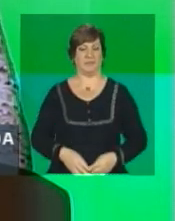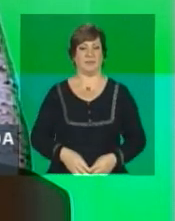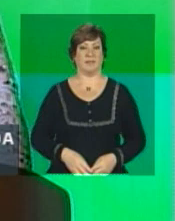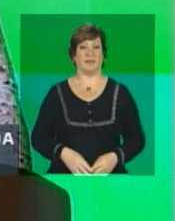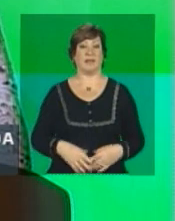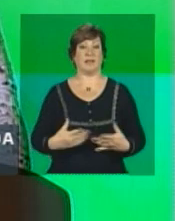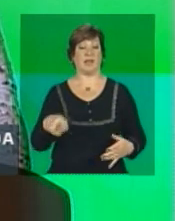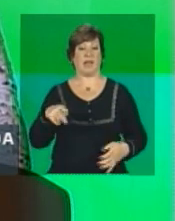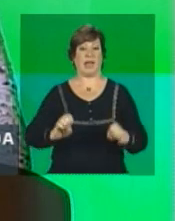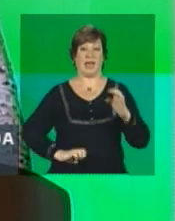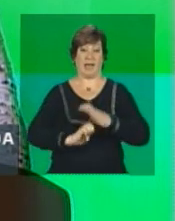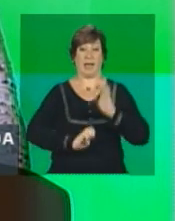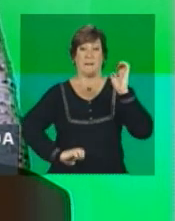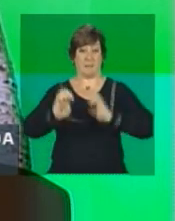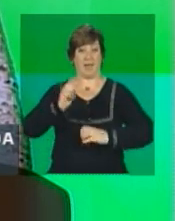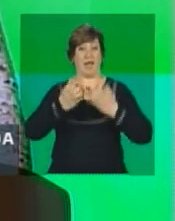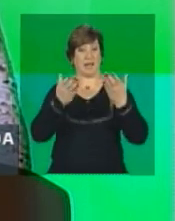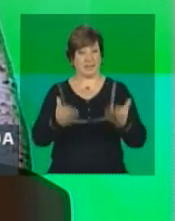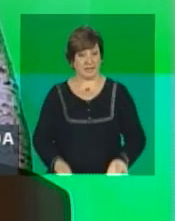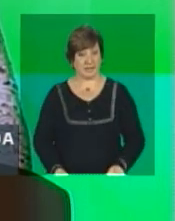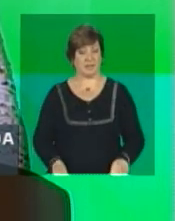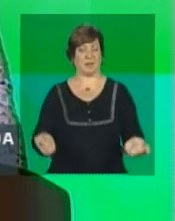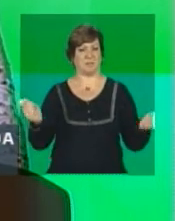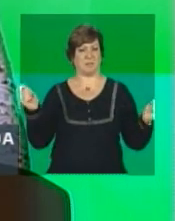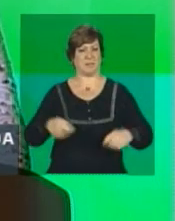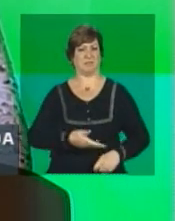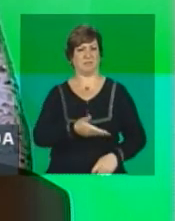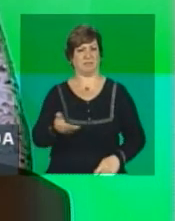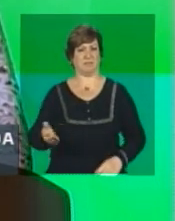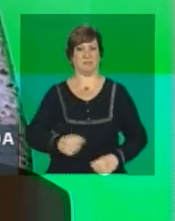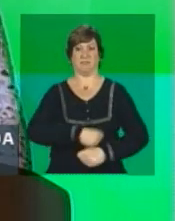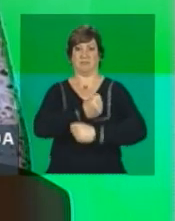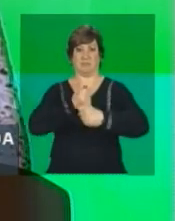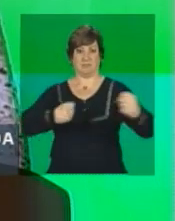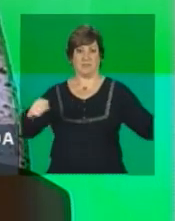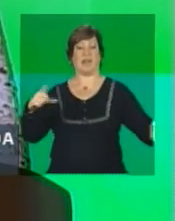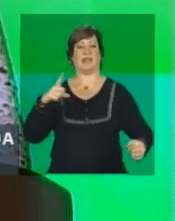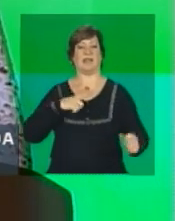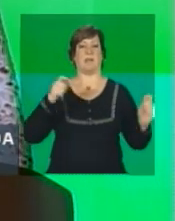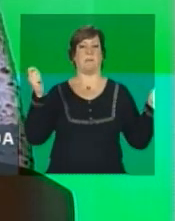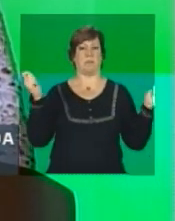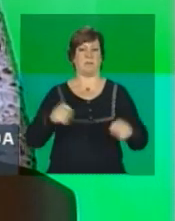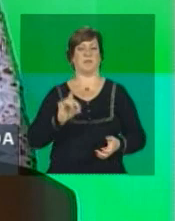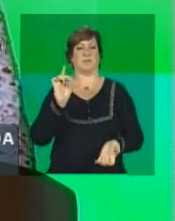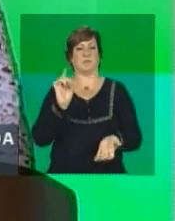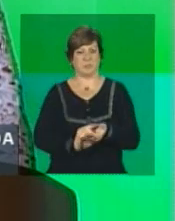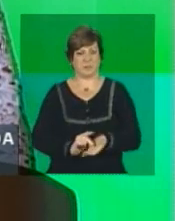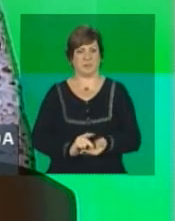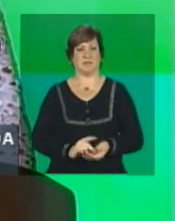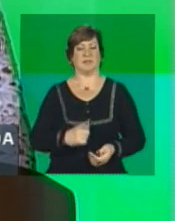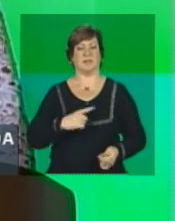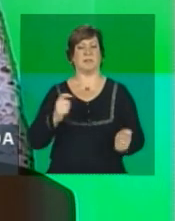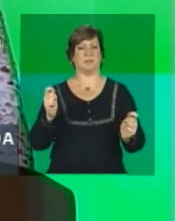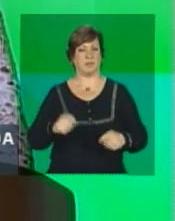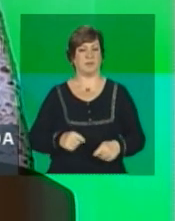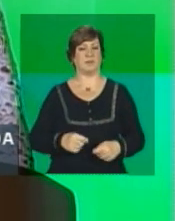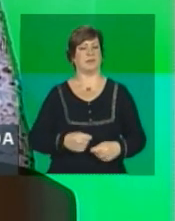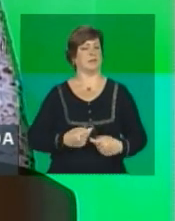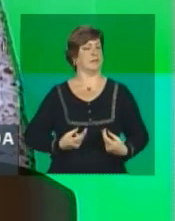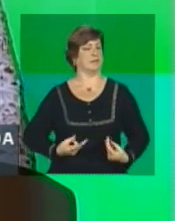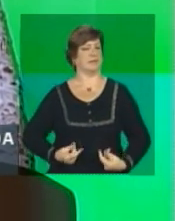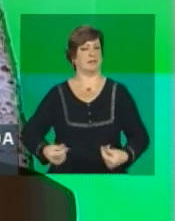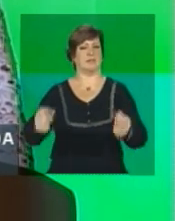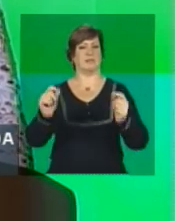Só empresas assim, com essa capacidade e esse tamanho, têm poder efetivo e serão perenes